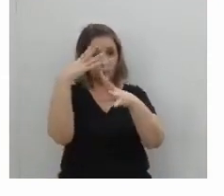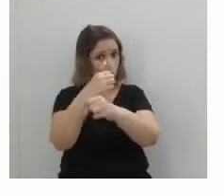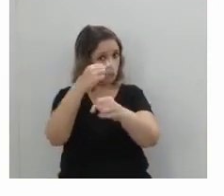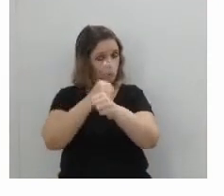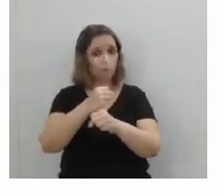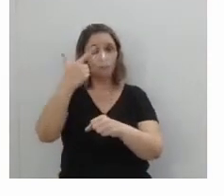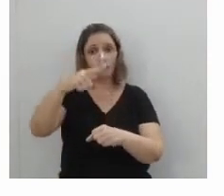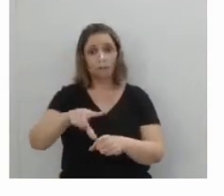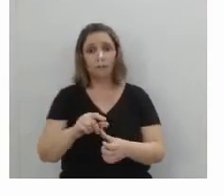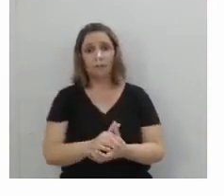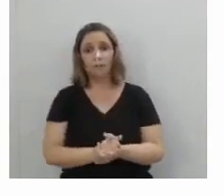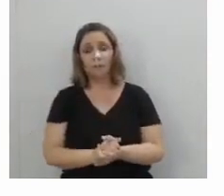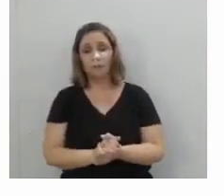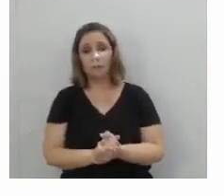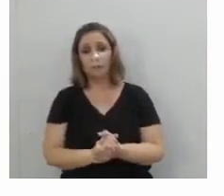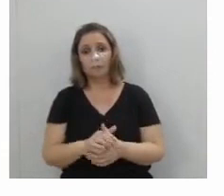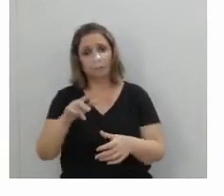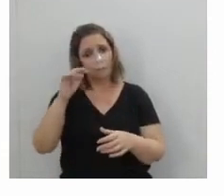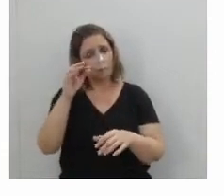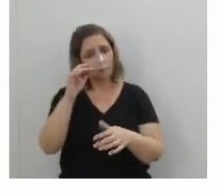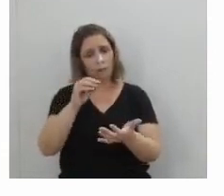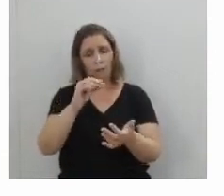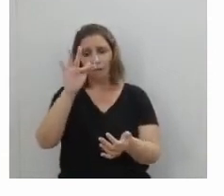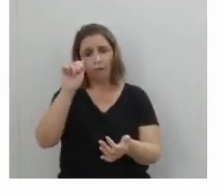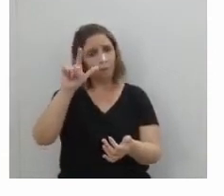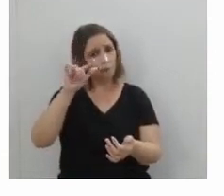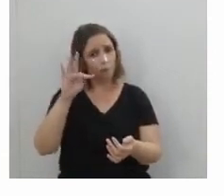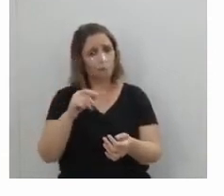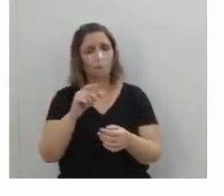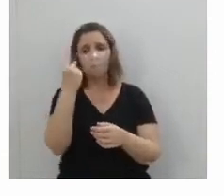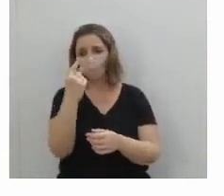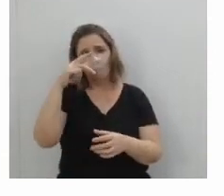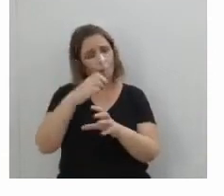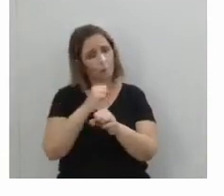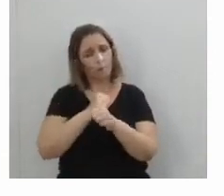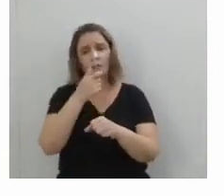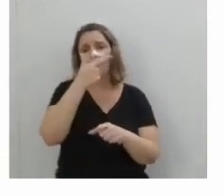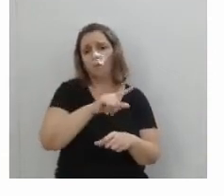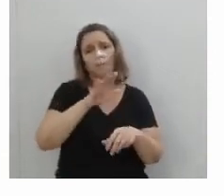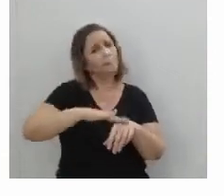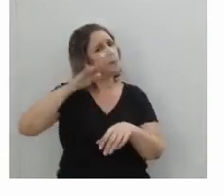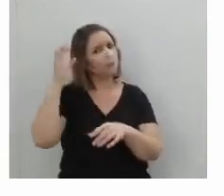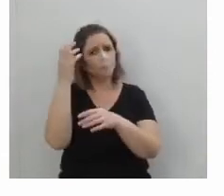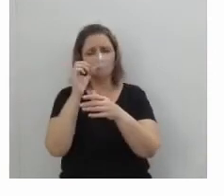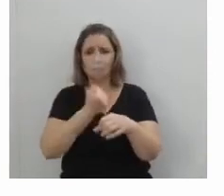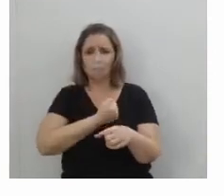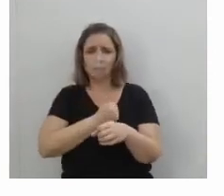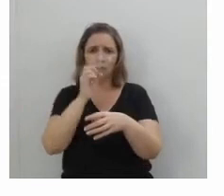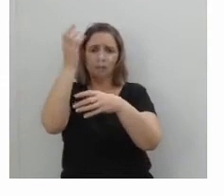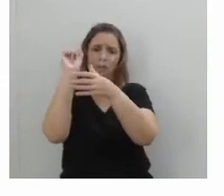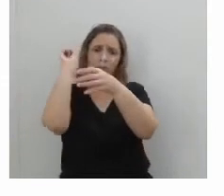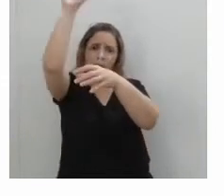pontos. E as cestas que são feitas por falta, são os arremessos livres, valem 1 ponto. Ganha a equipe que pontuar